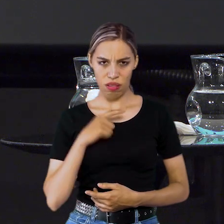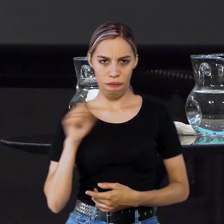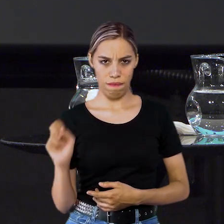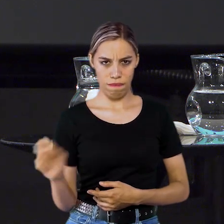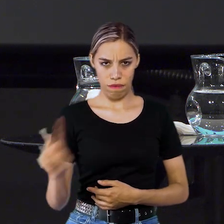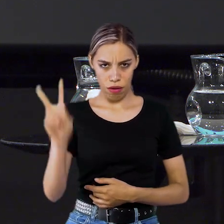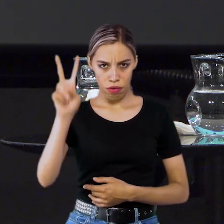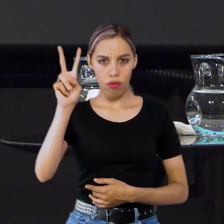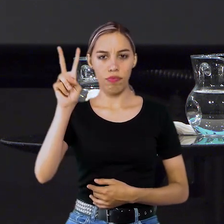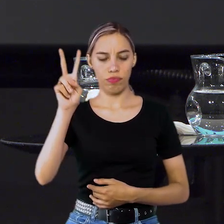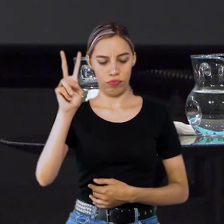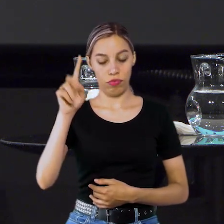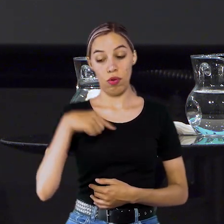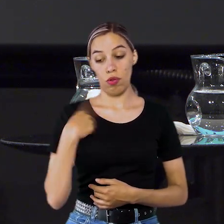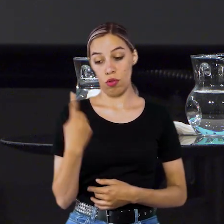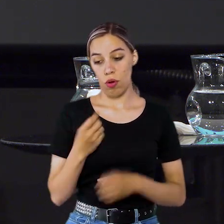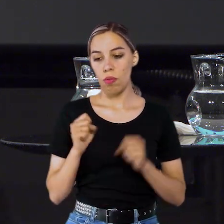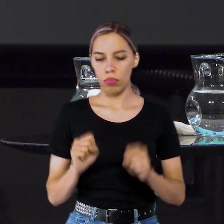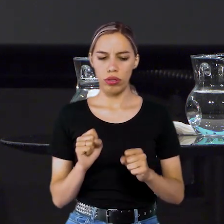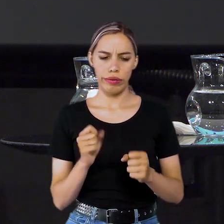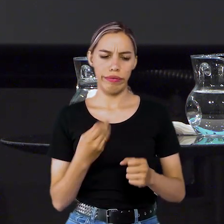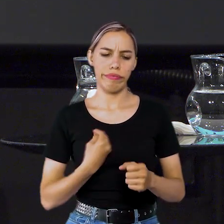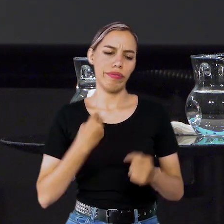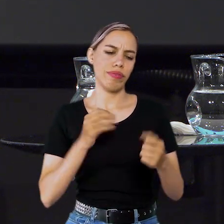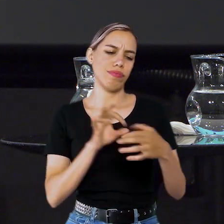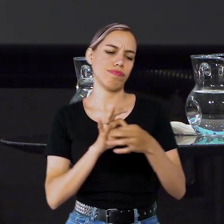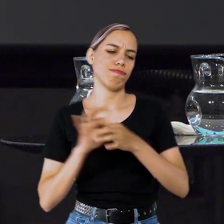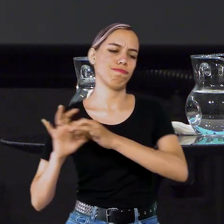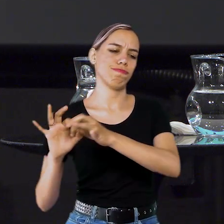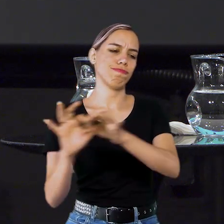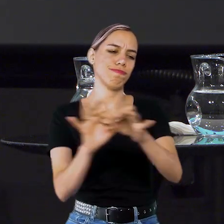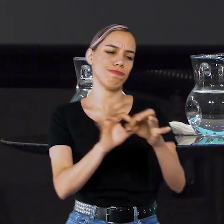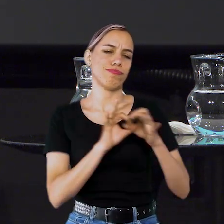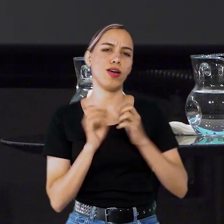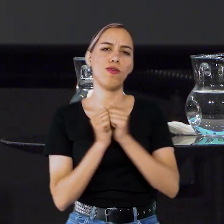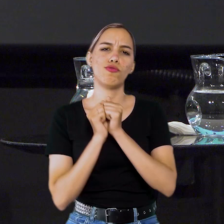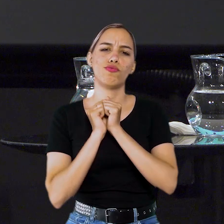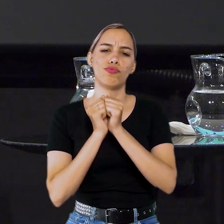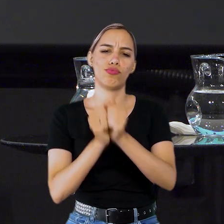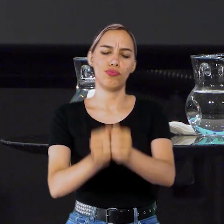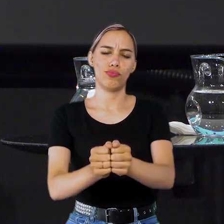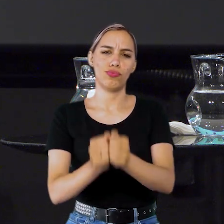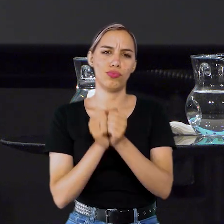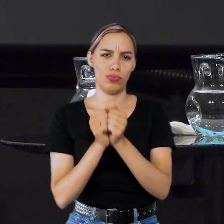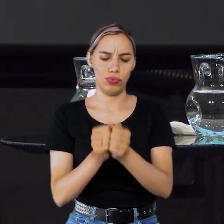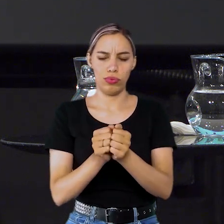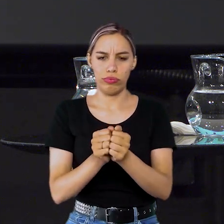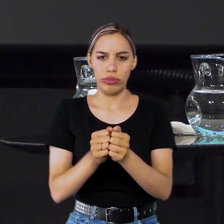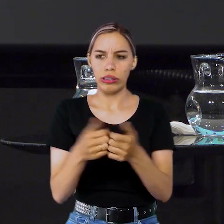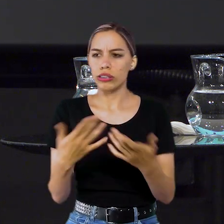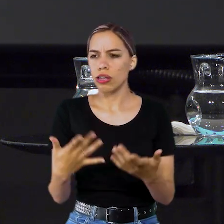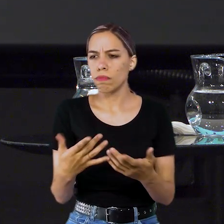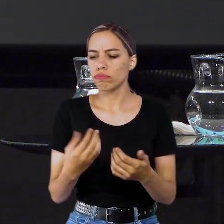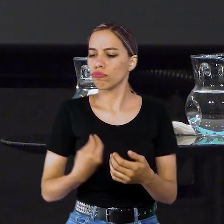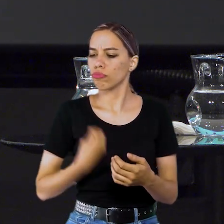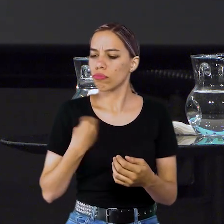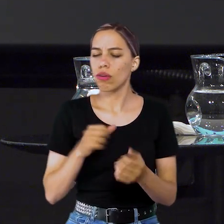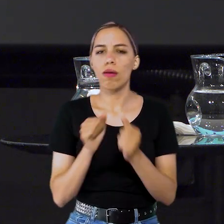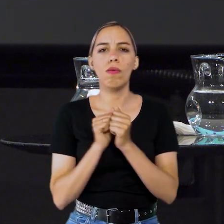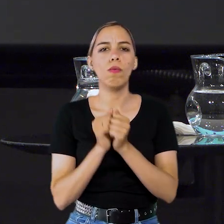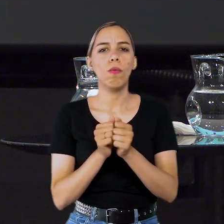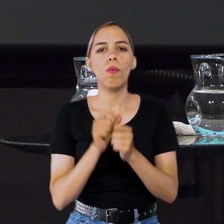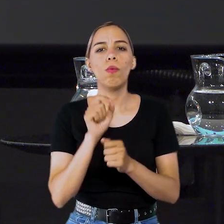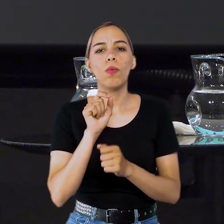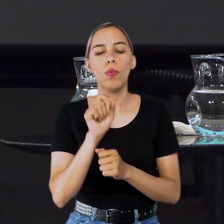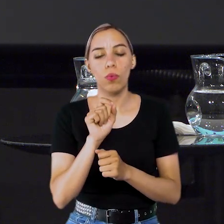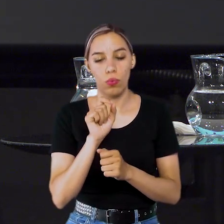e que nós podemos viver em harmonia e viver em coletividade. Coletividade